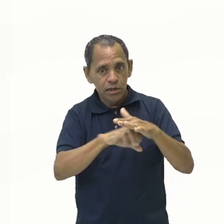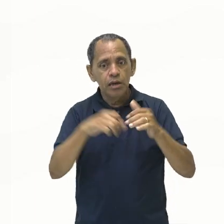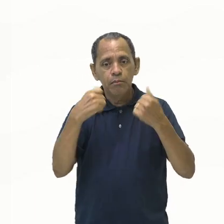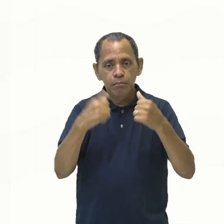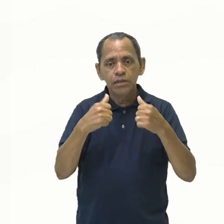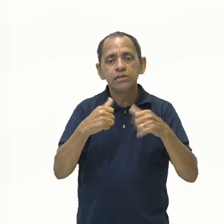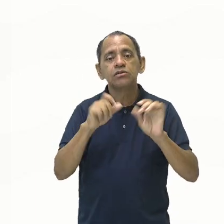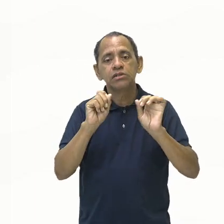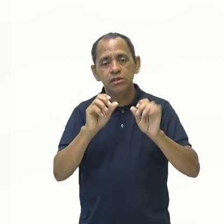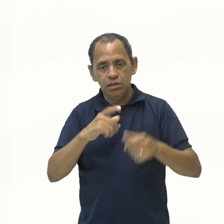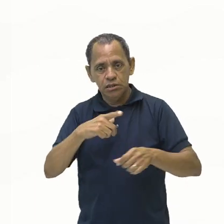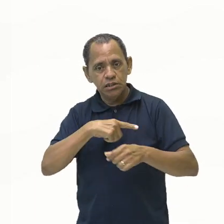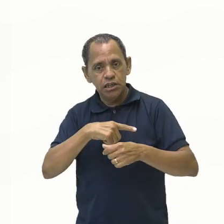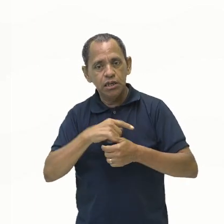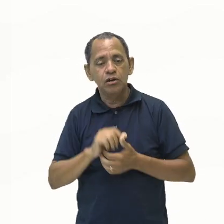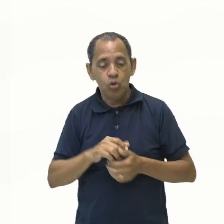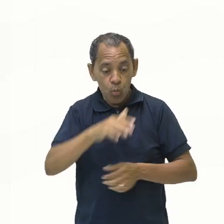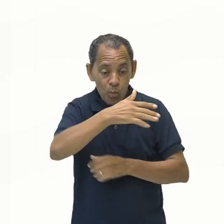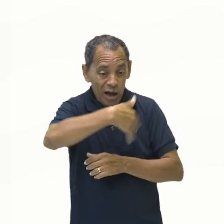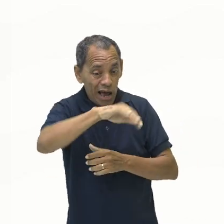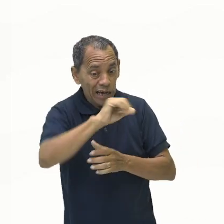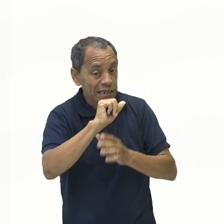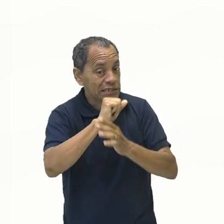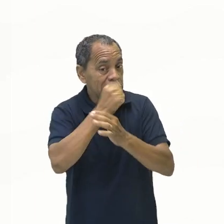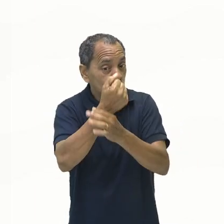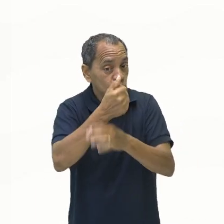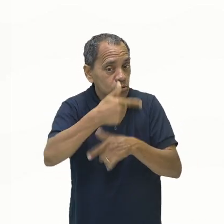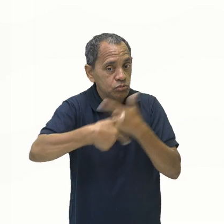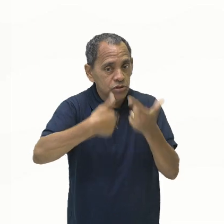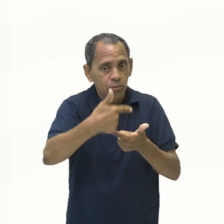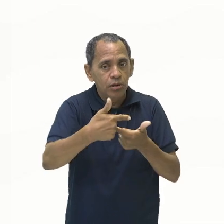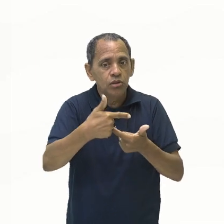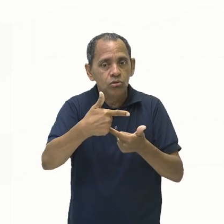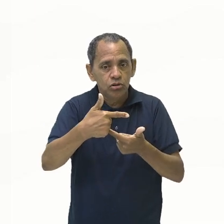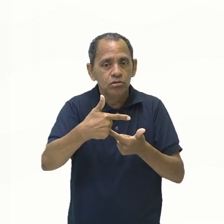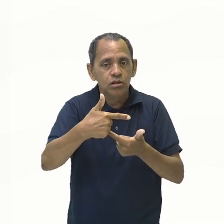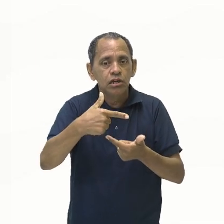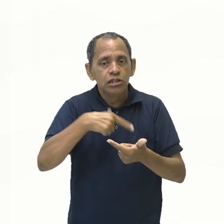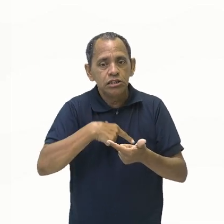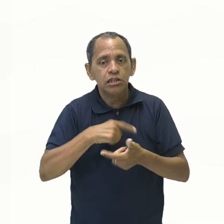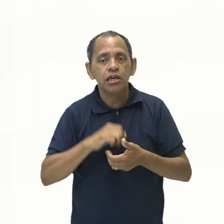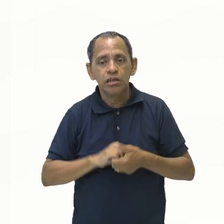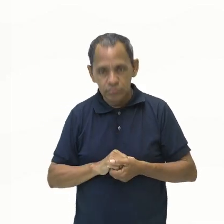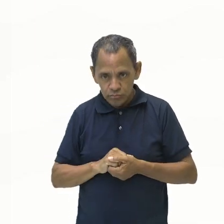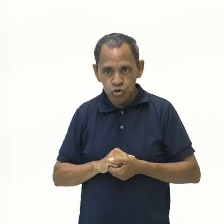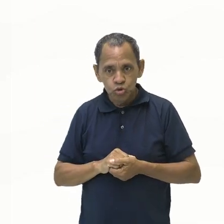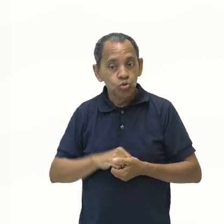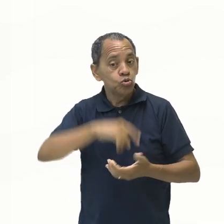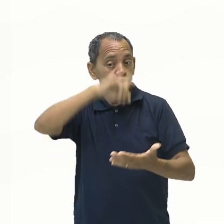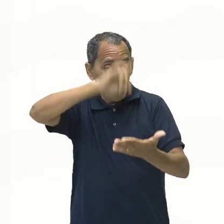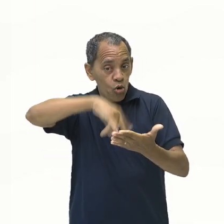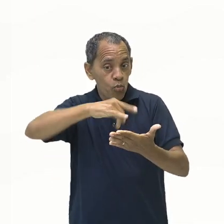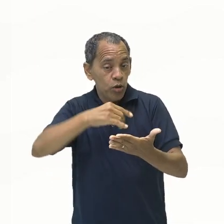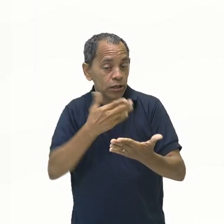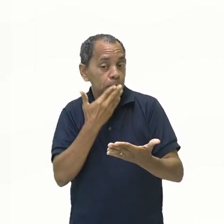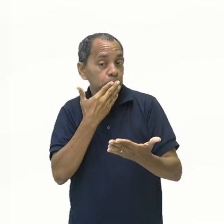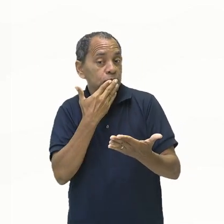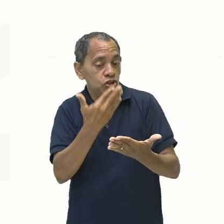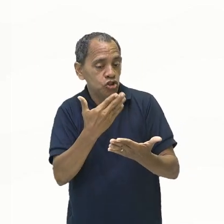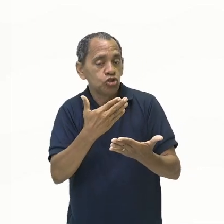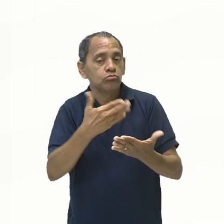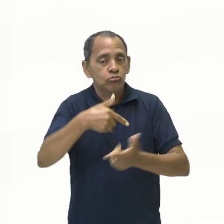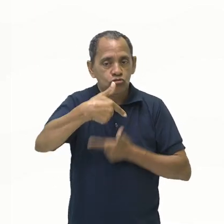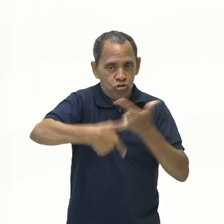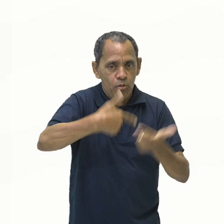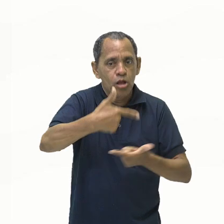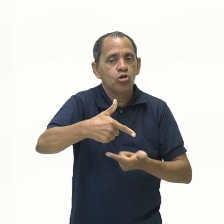ambiente seguro para os seus trabalhadores. Então, elas têm uma cartilha ali que é exigida para que esse trabalhador